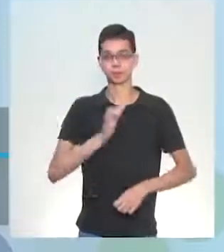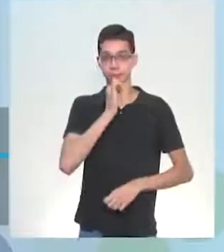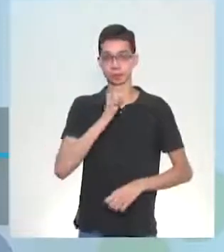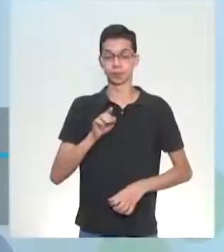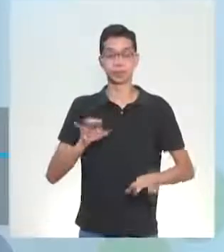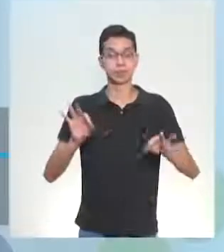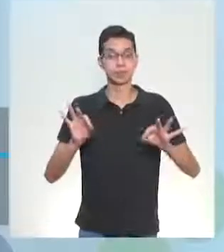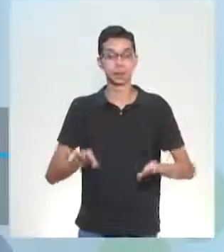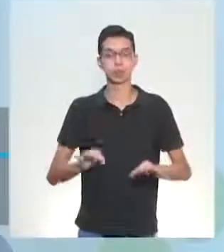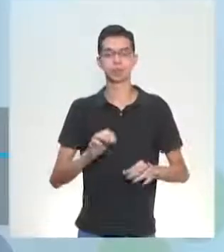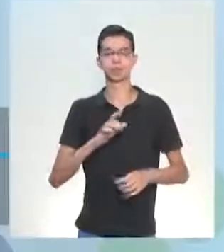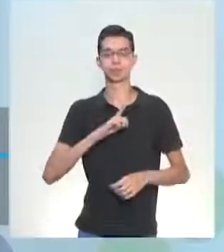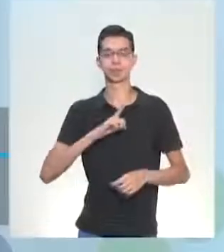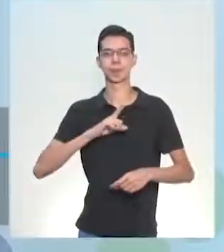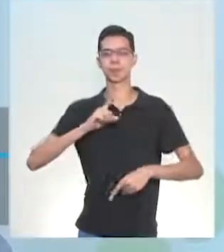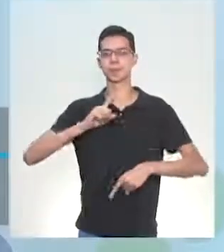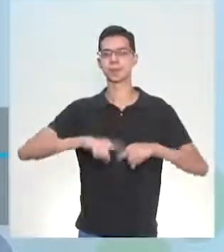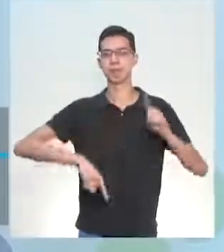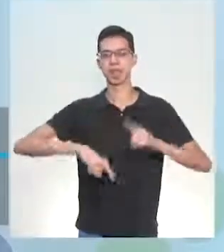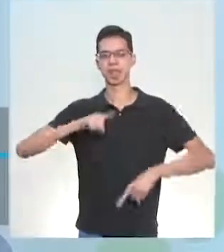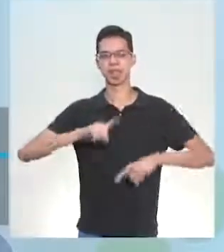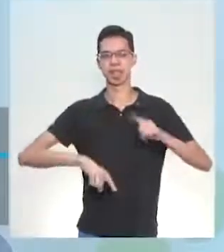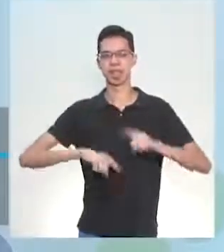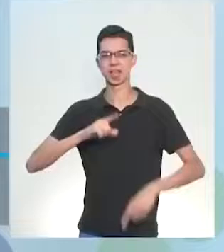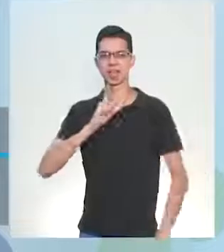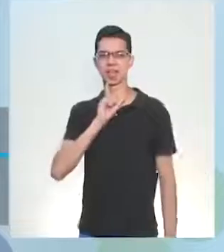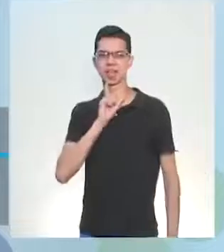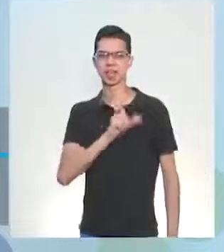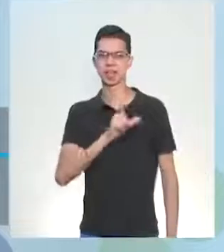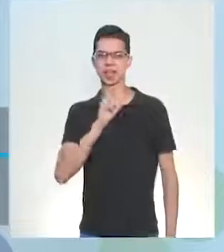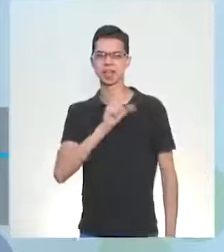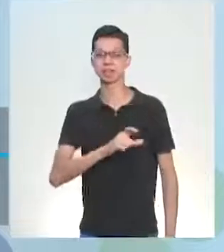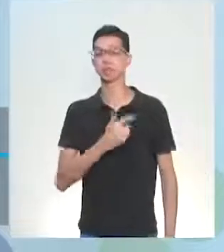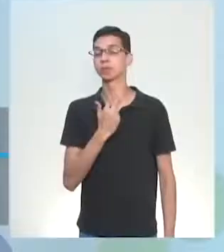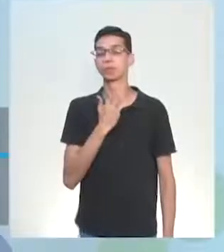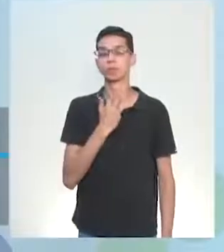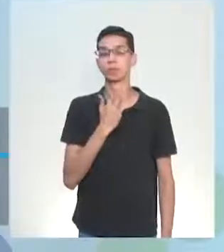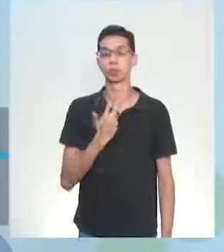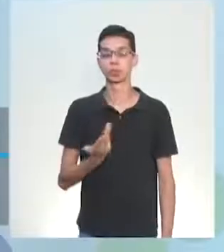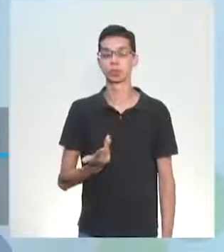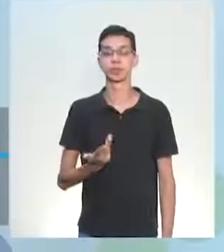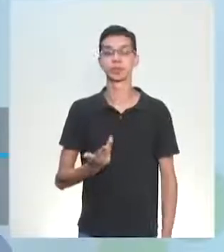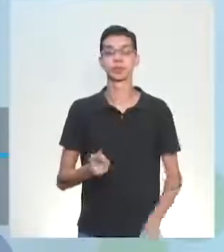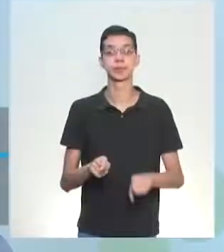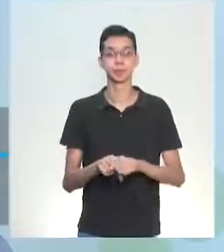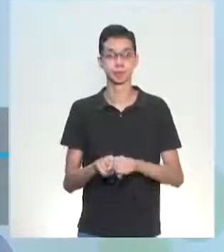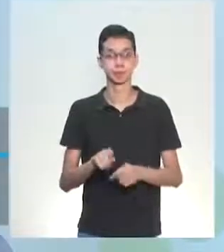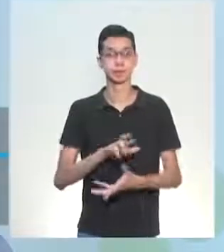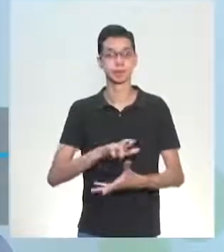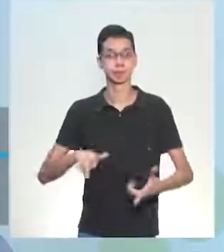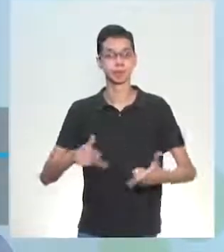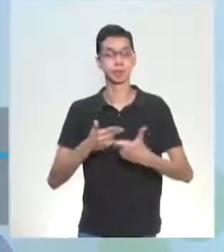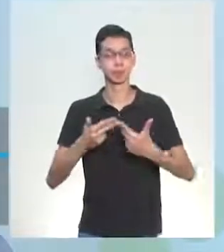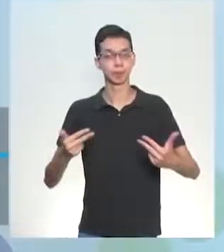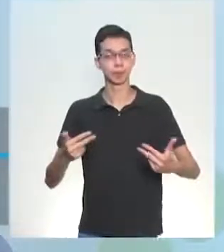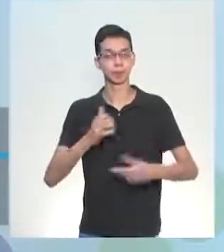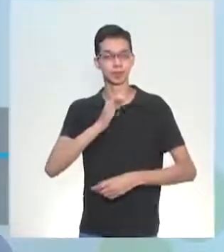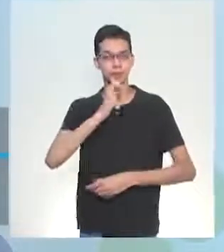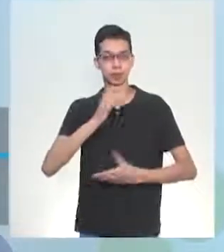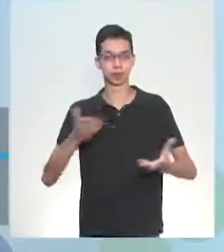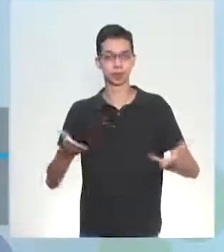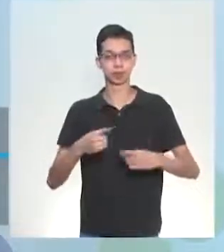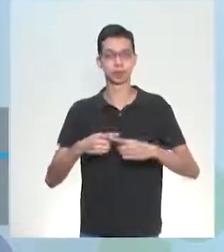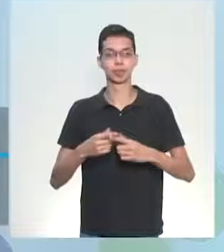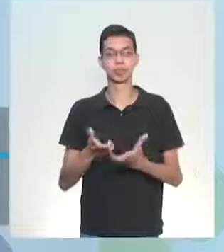Então, palavrões não, e muitas outras situações, principalmente no que nós vamos comentar agora, que já que a charge, o